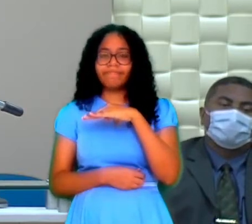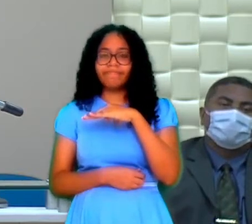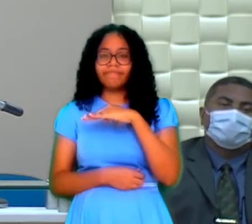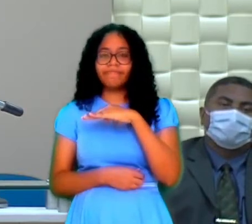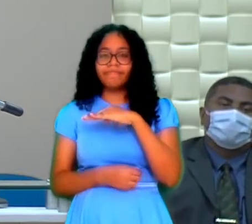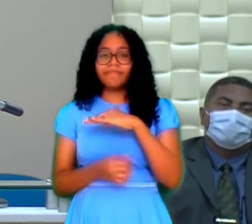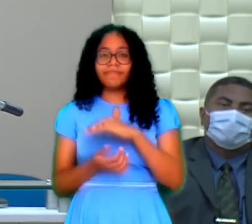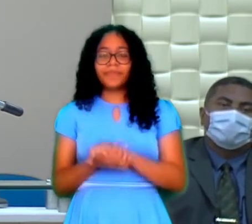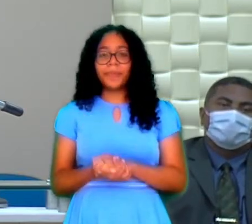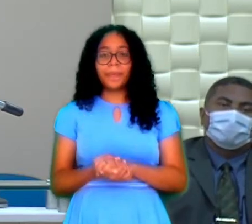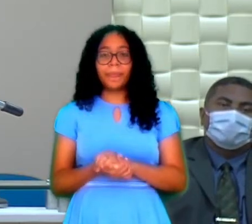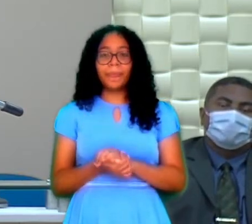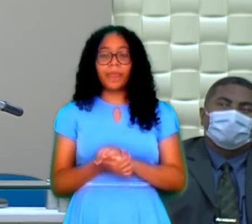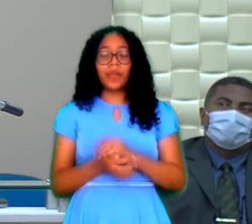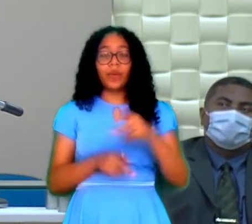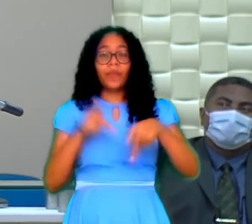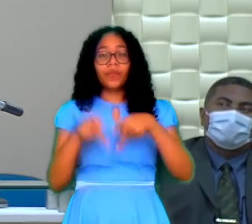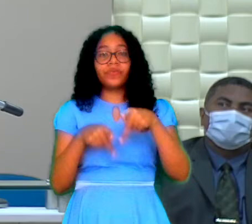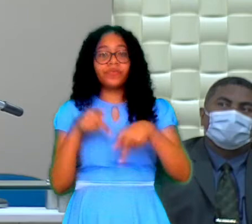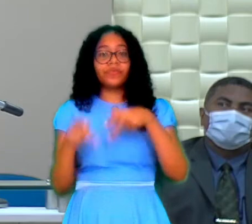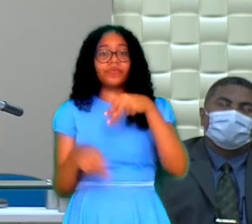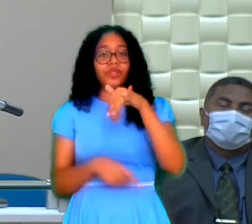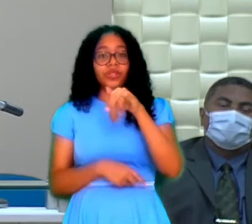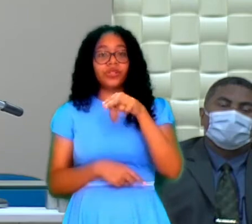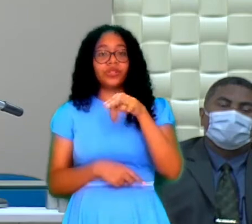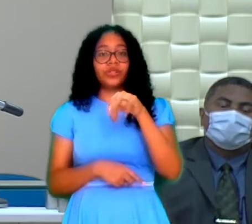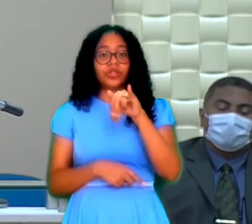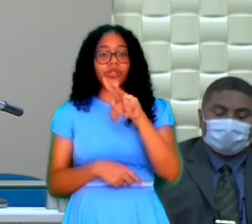Os ninivitas são este povo.